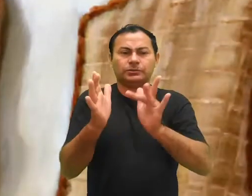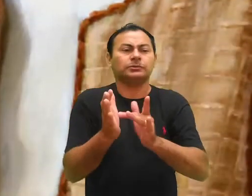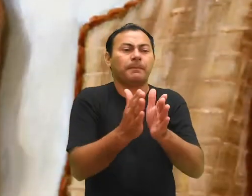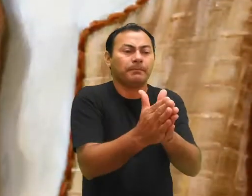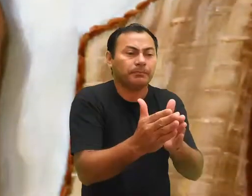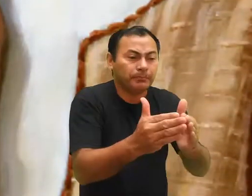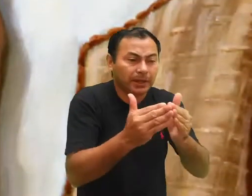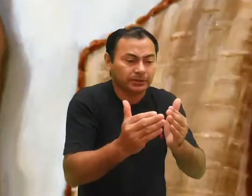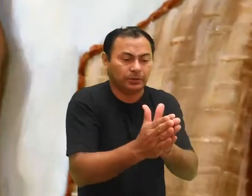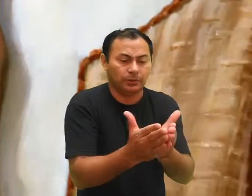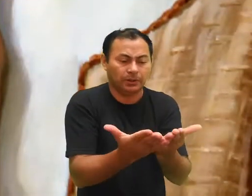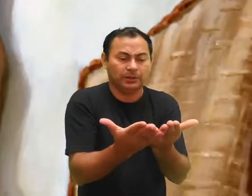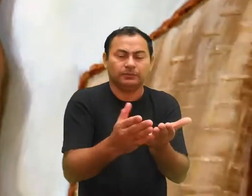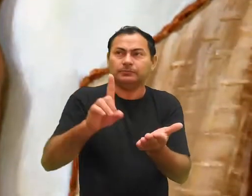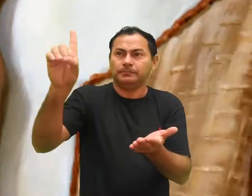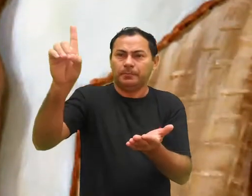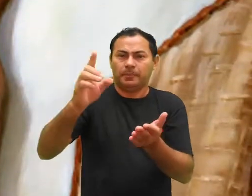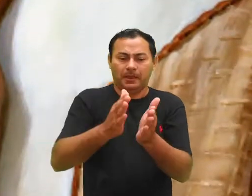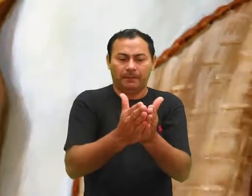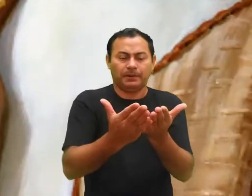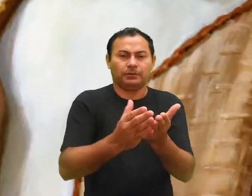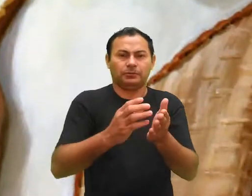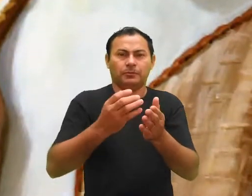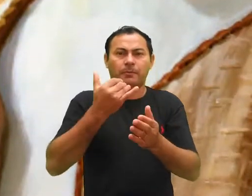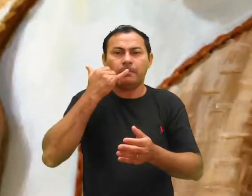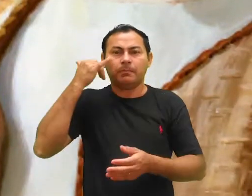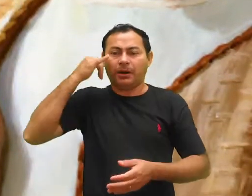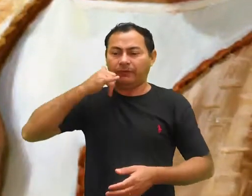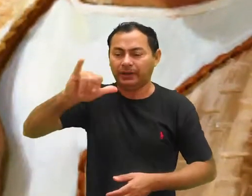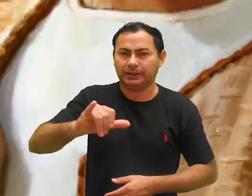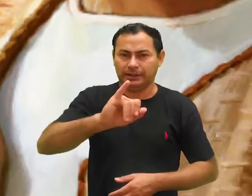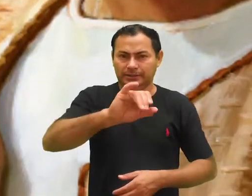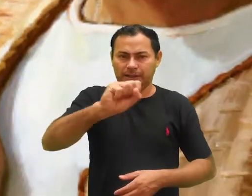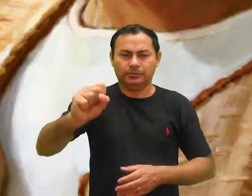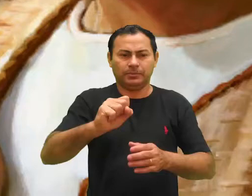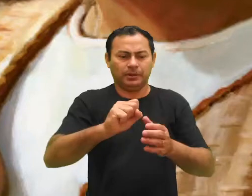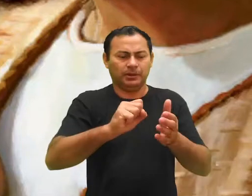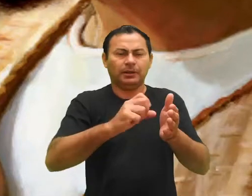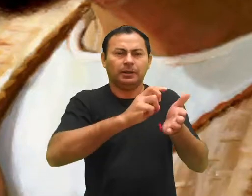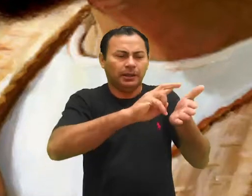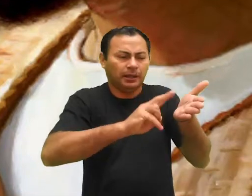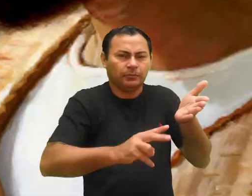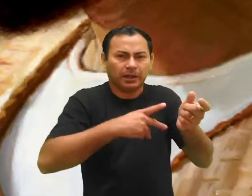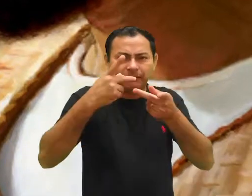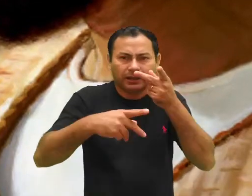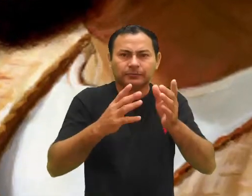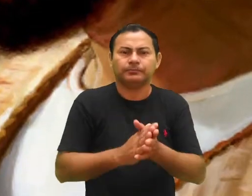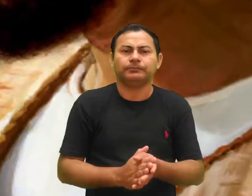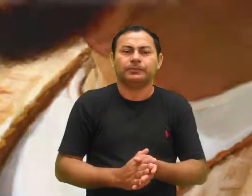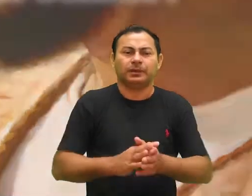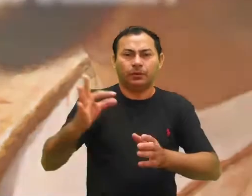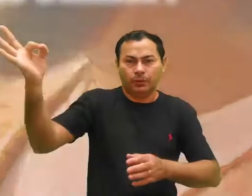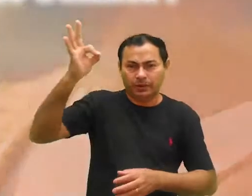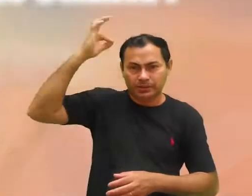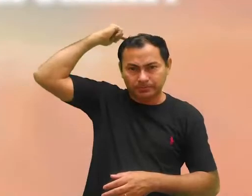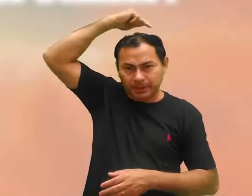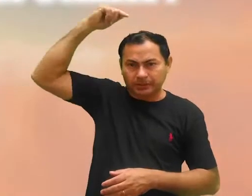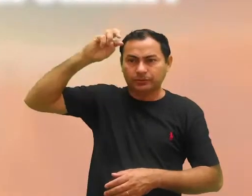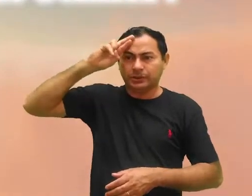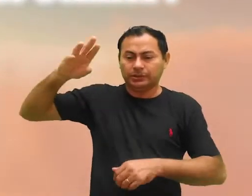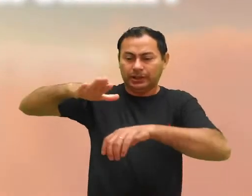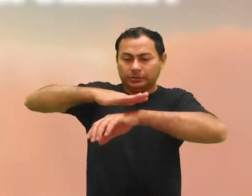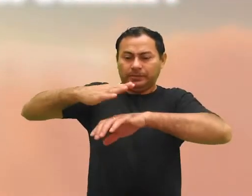costume. Jesus pediu, pelo livro das Escrituras, abriu no profeta Isaías e leu a passagem que diz,